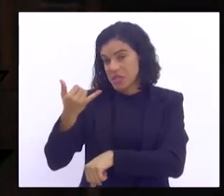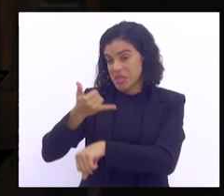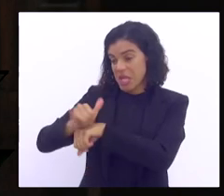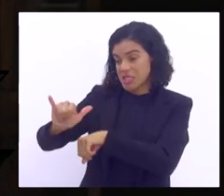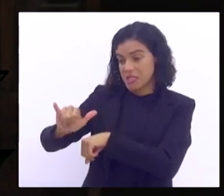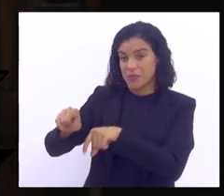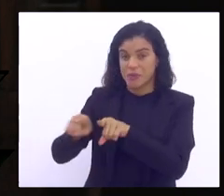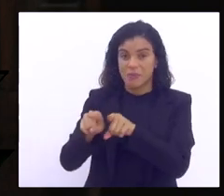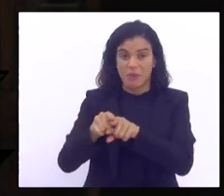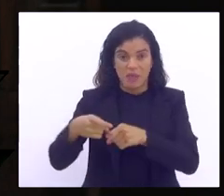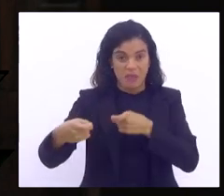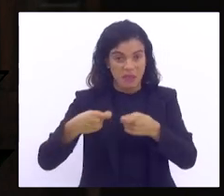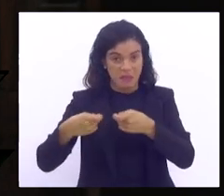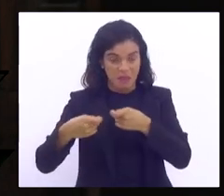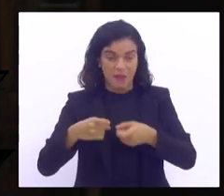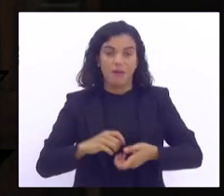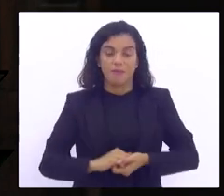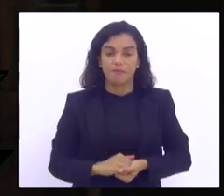de guerra.